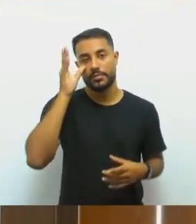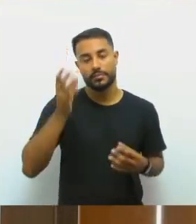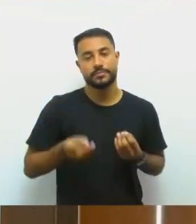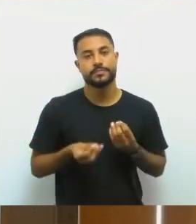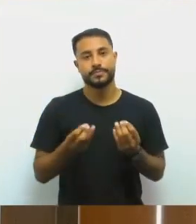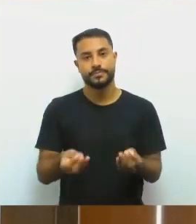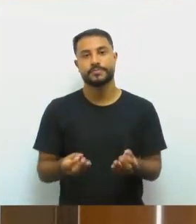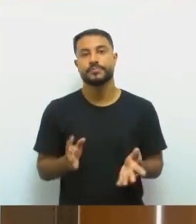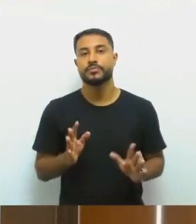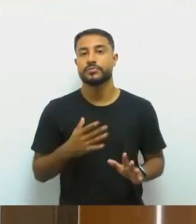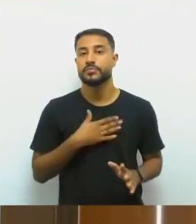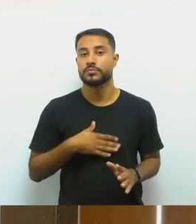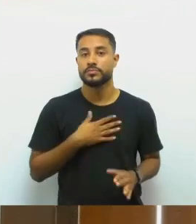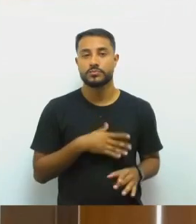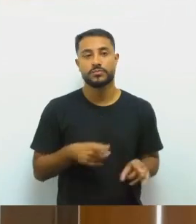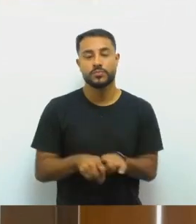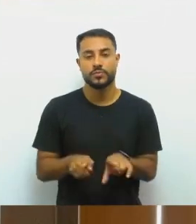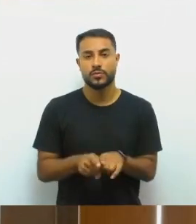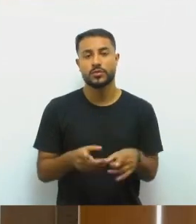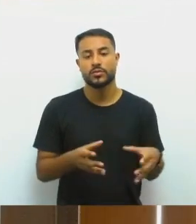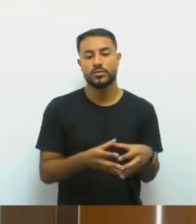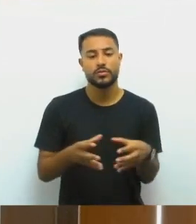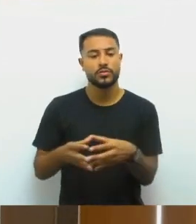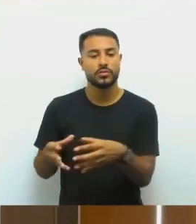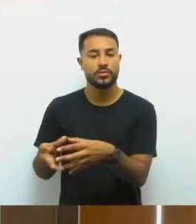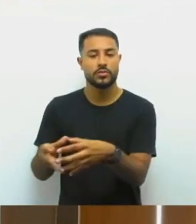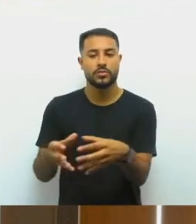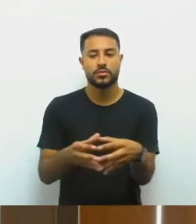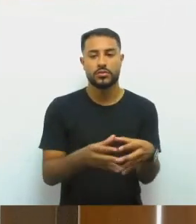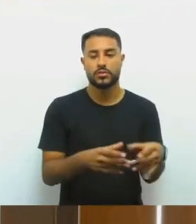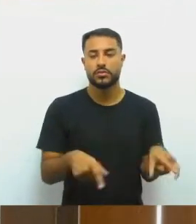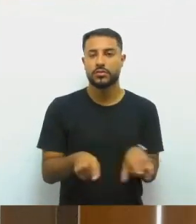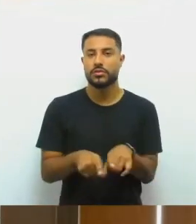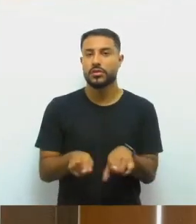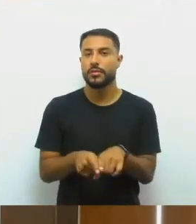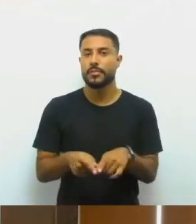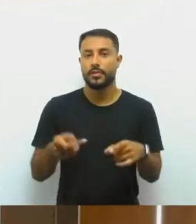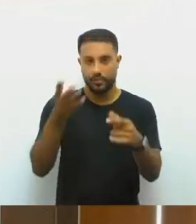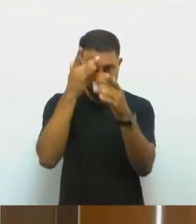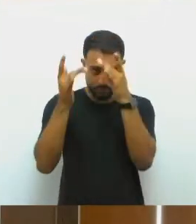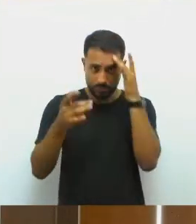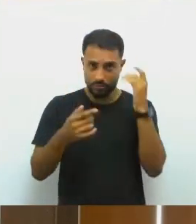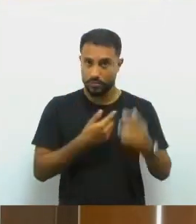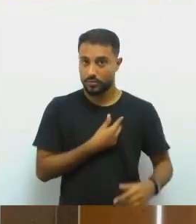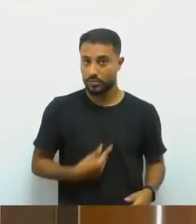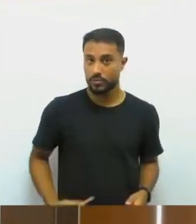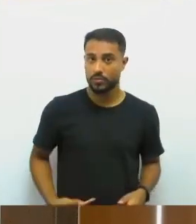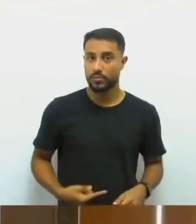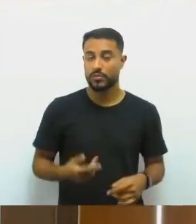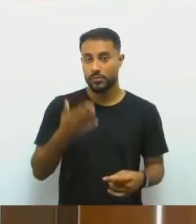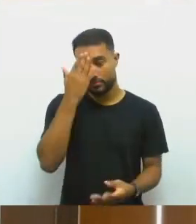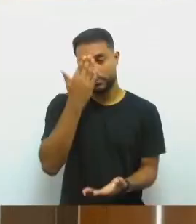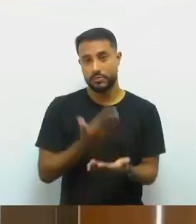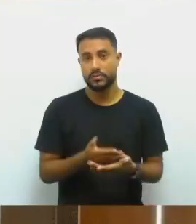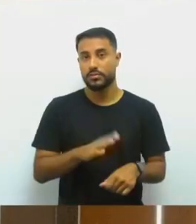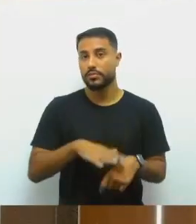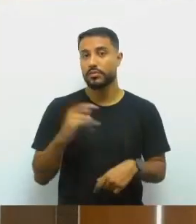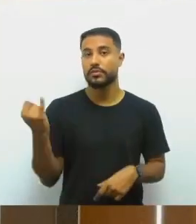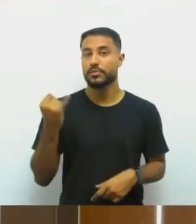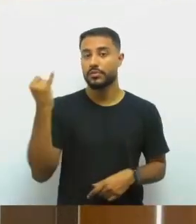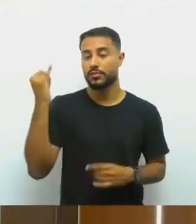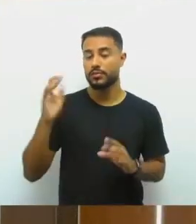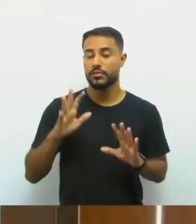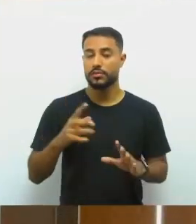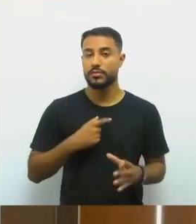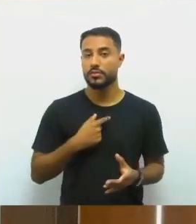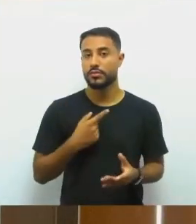áreas também fosse prioridade para o nosso próximo governo. Por isso que eu estou apresentando aqui